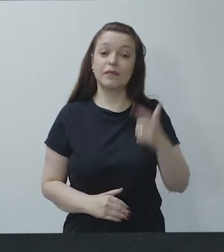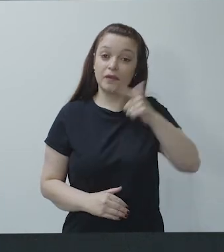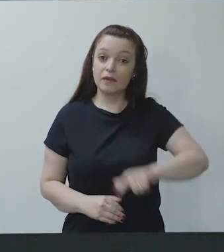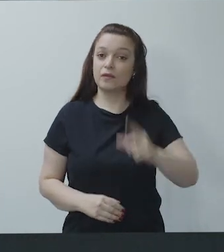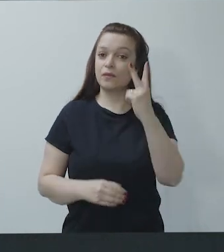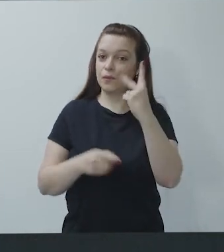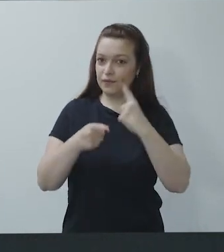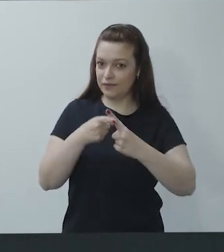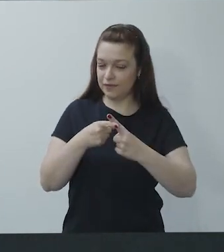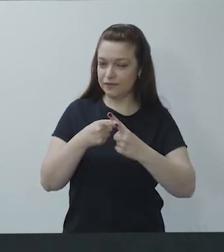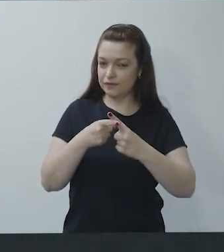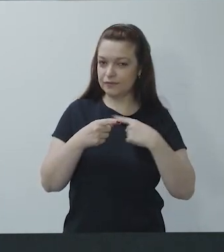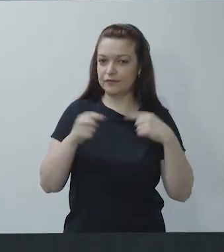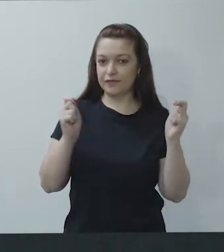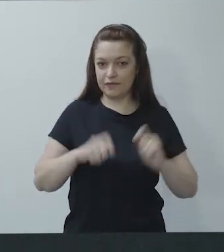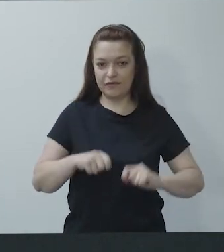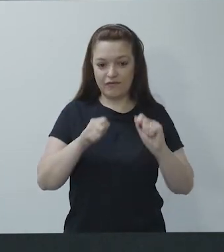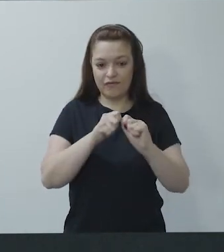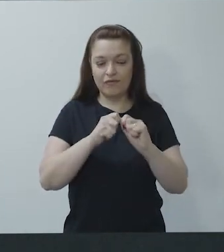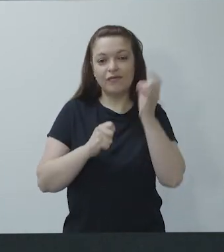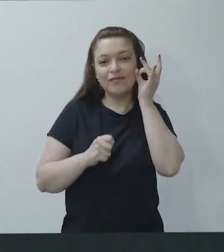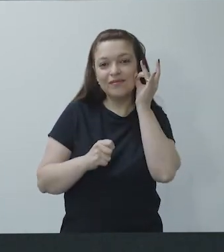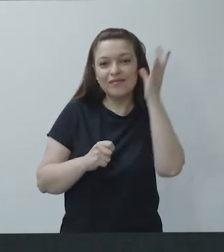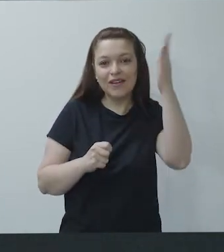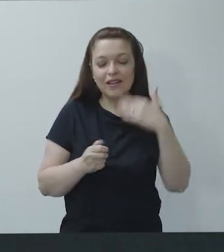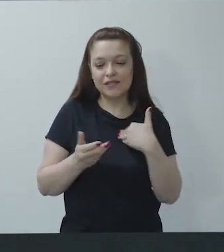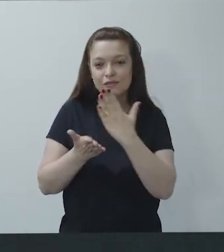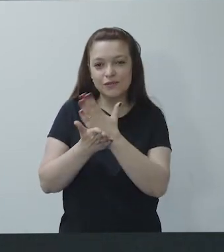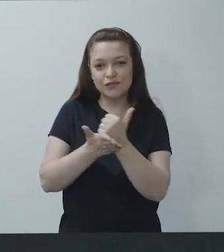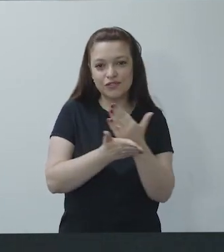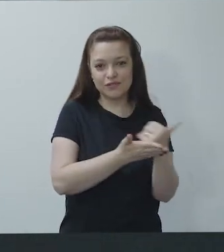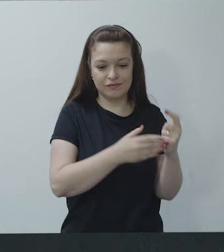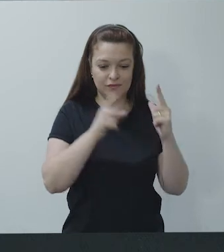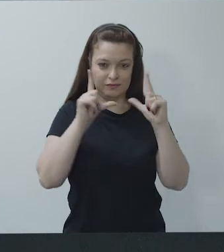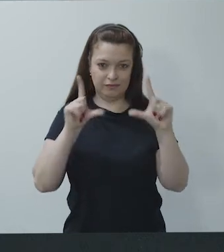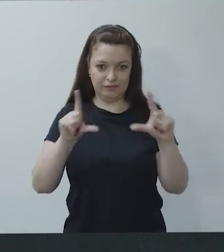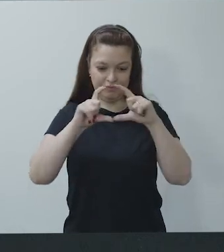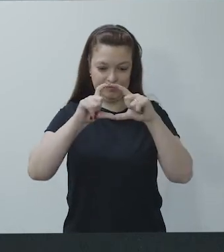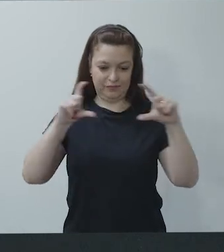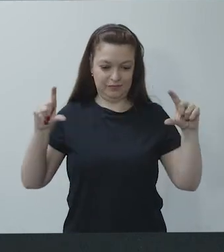E dobrar mais uma vez. Pra fazer as marcas.